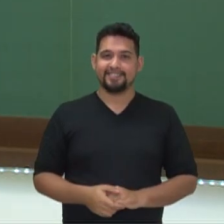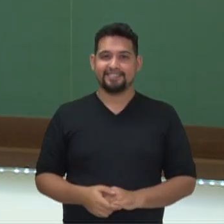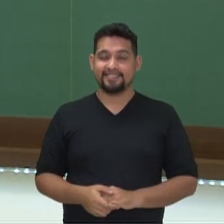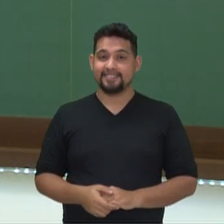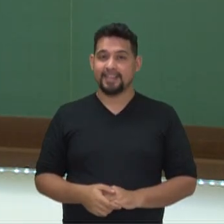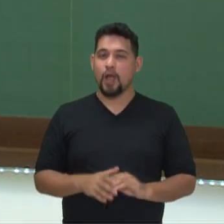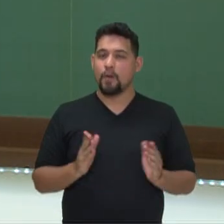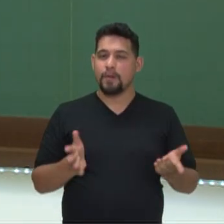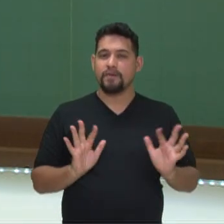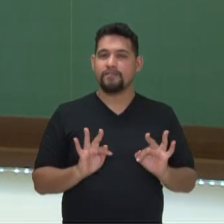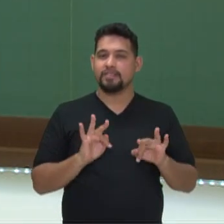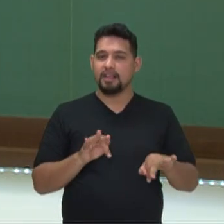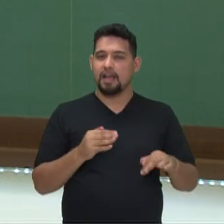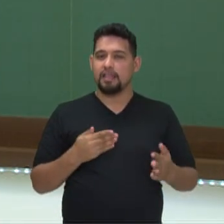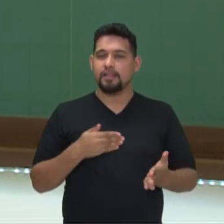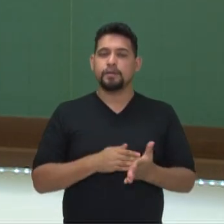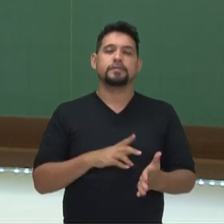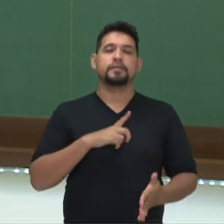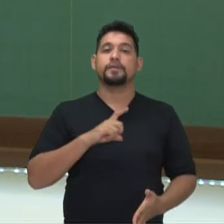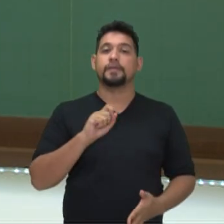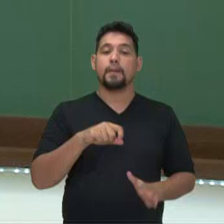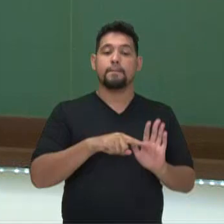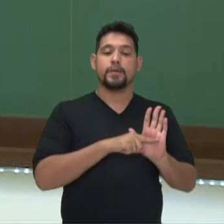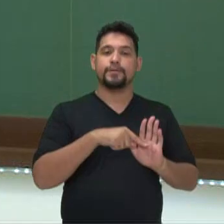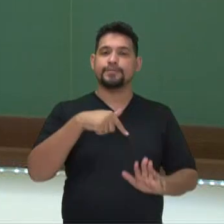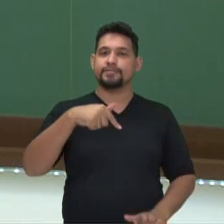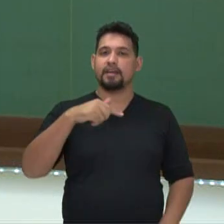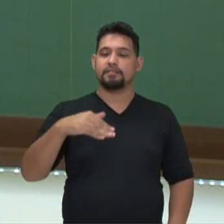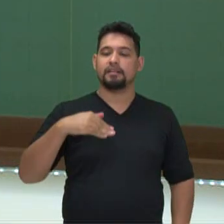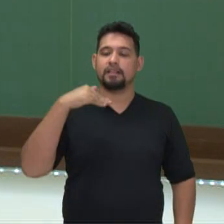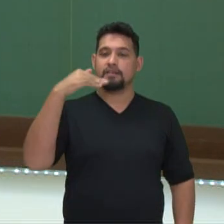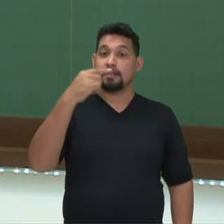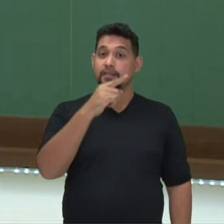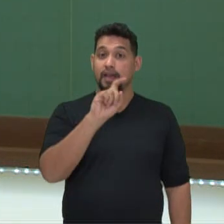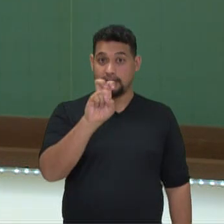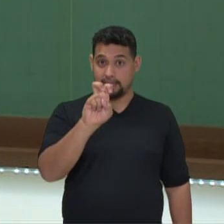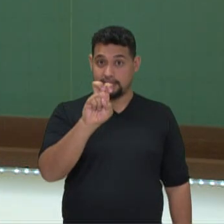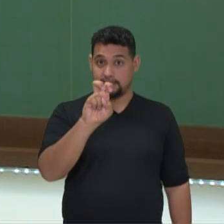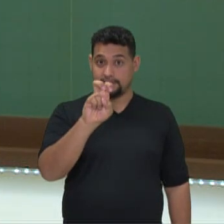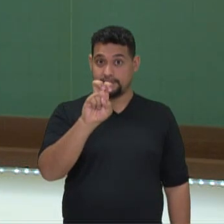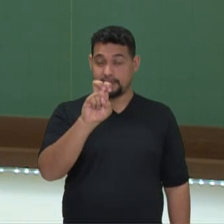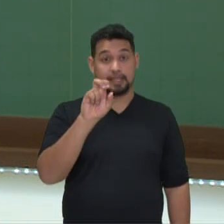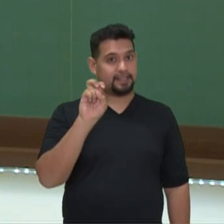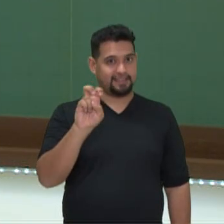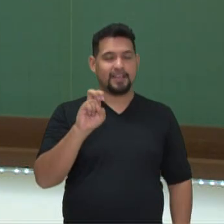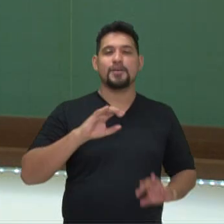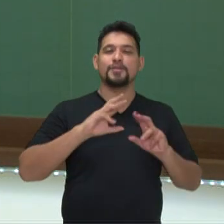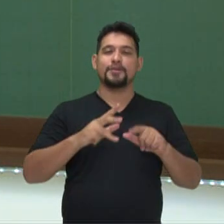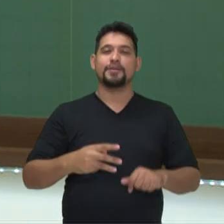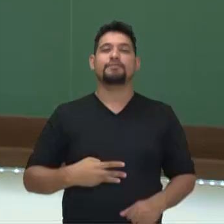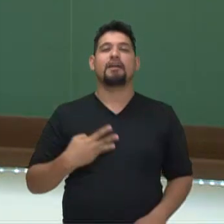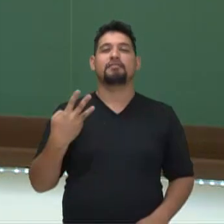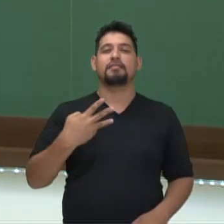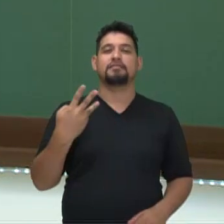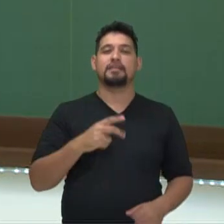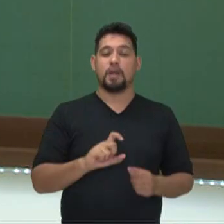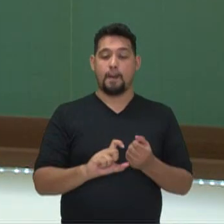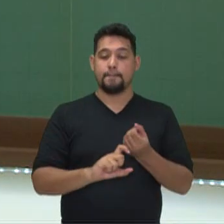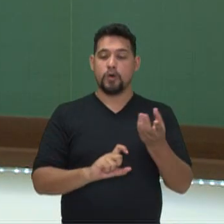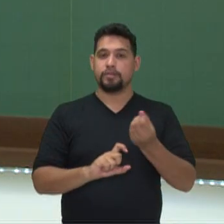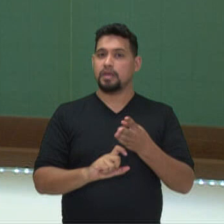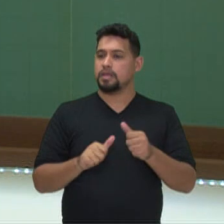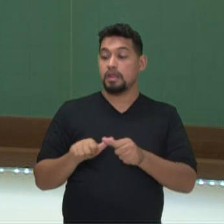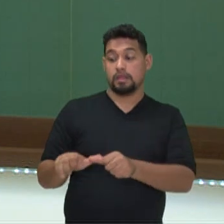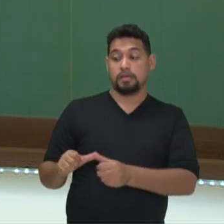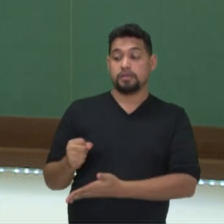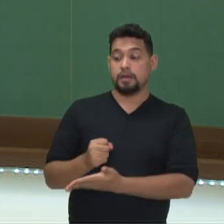por fim, na última, nós temos menos 7 elevado à quinta, tudo isso elevado à terceira potência. Mantenho a